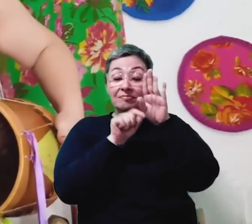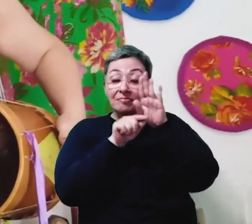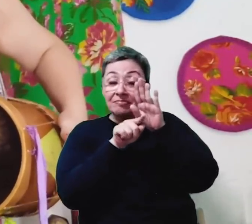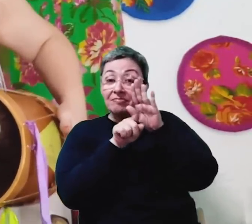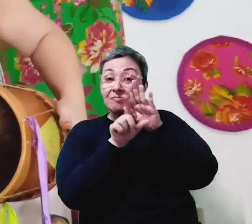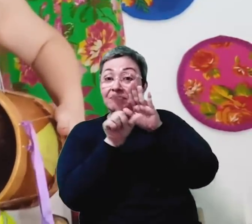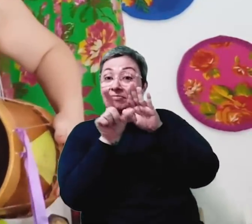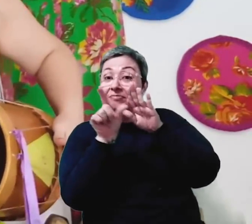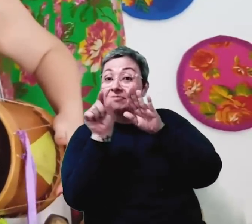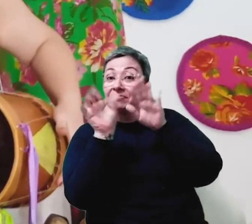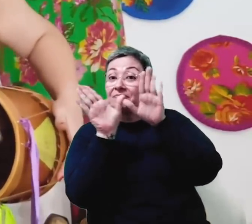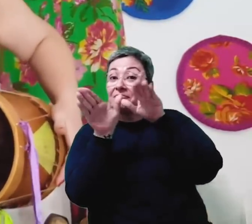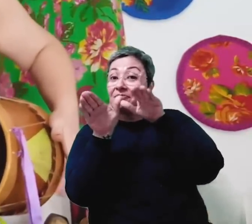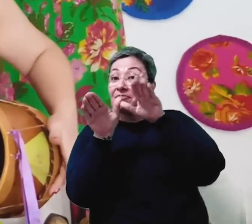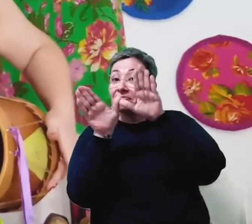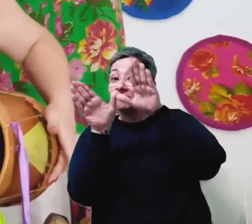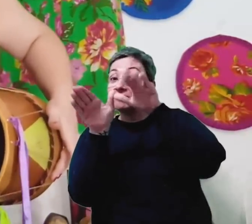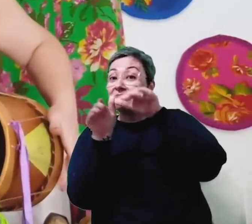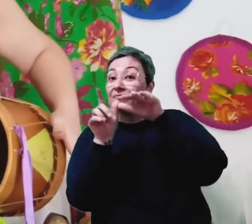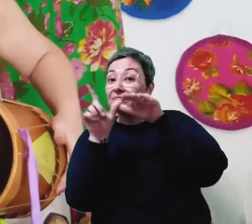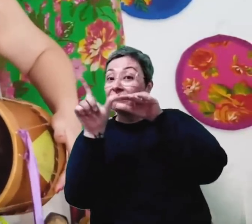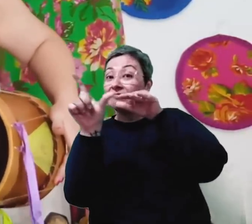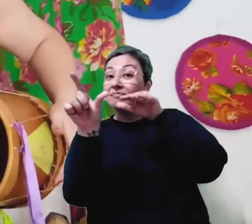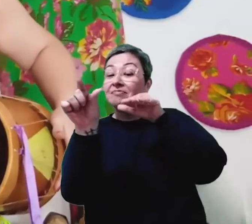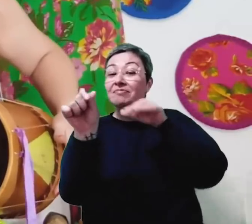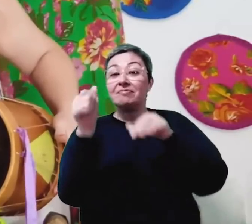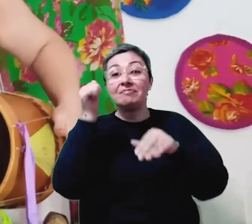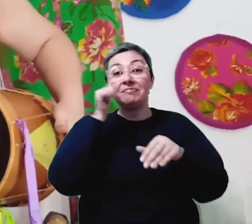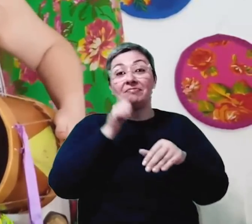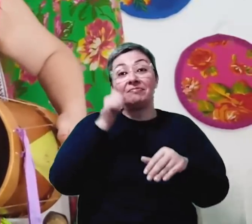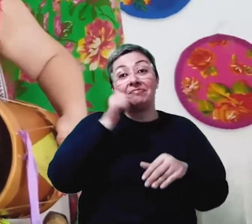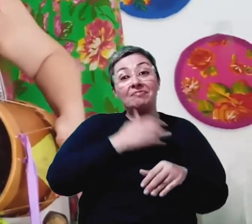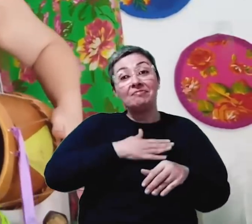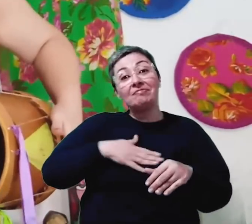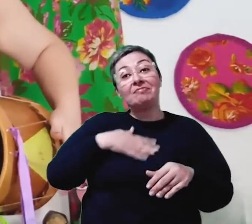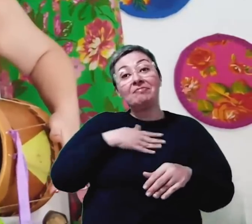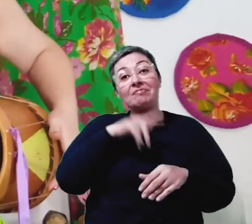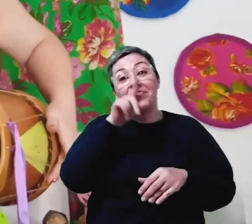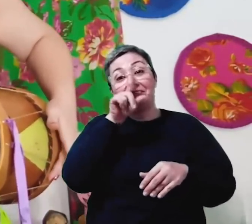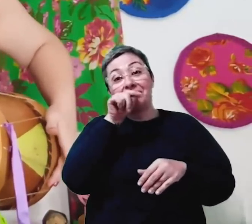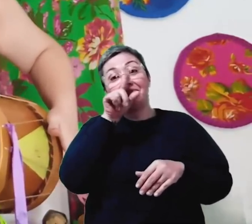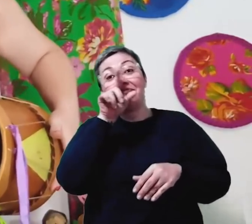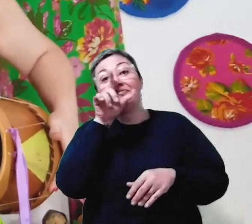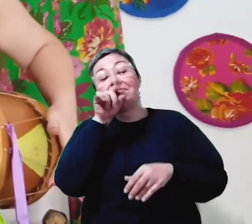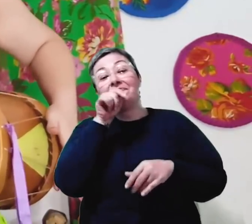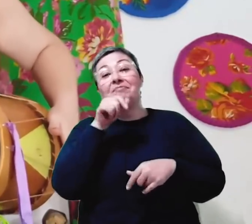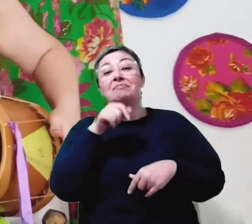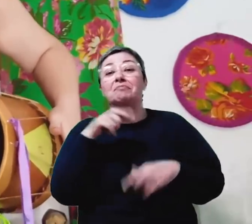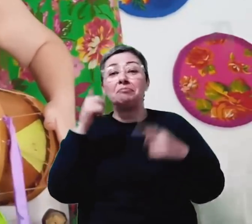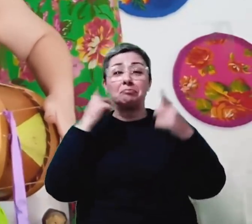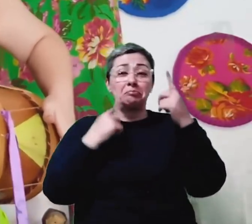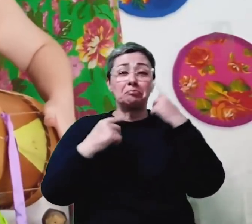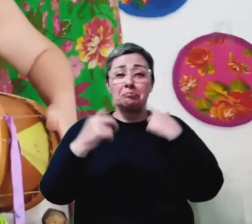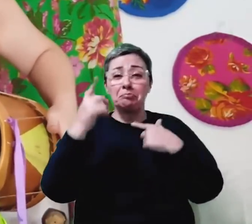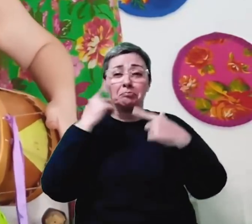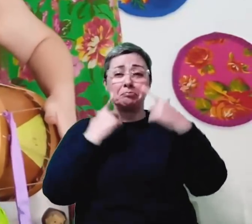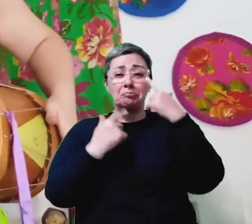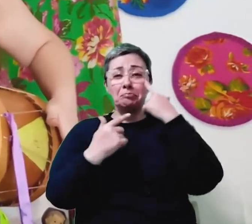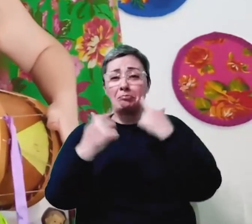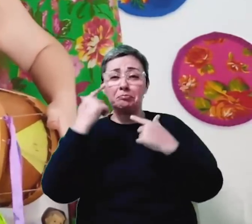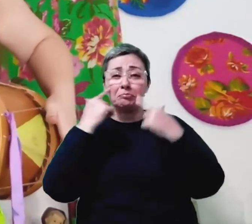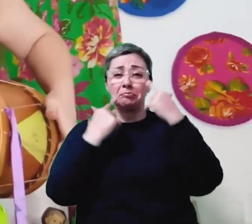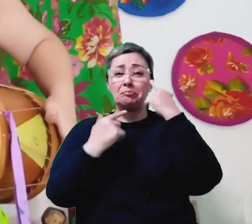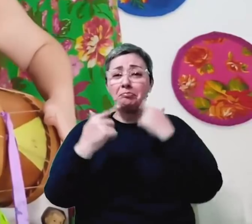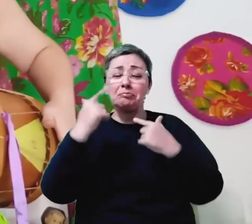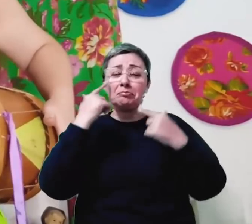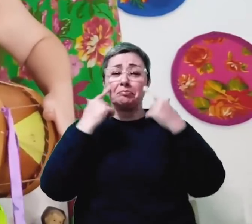buraquinho, voou, voou, voou, voou, e a menina que gostava tanto do bichinho chorou,